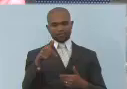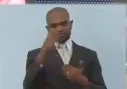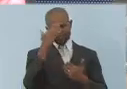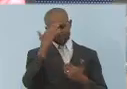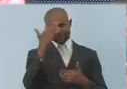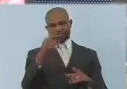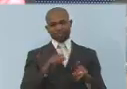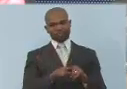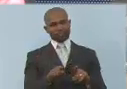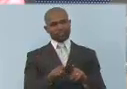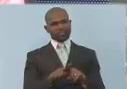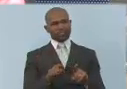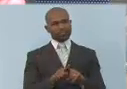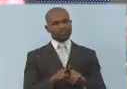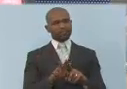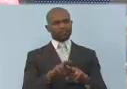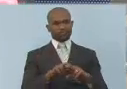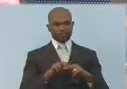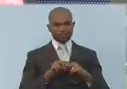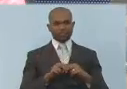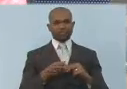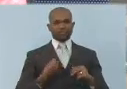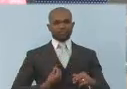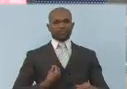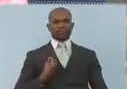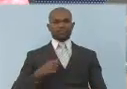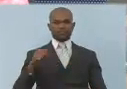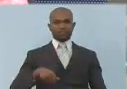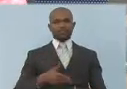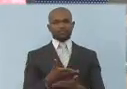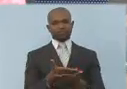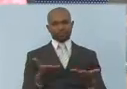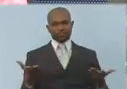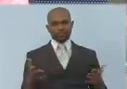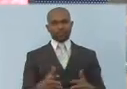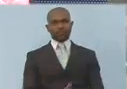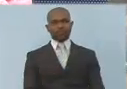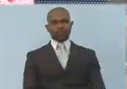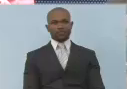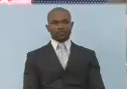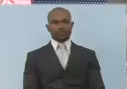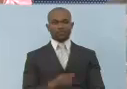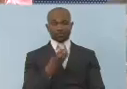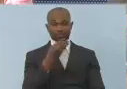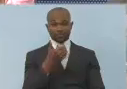Meu agradecimento pela presença de vocês. Bom,